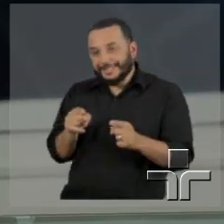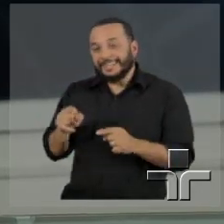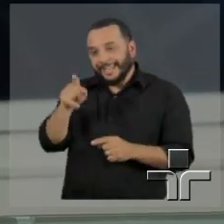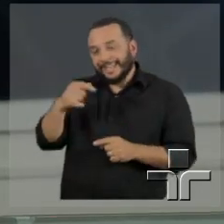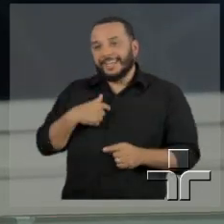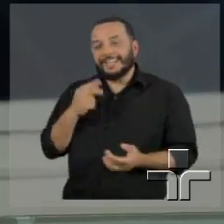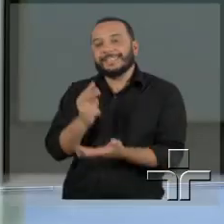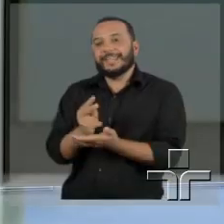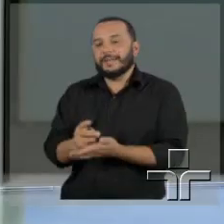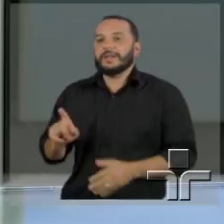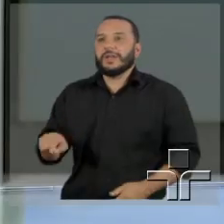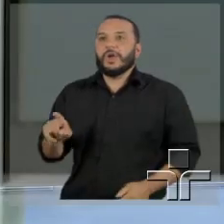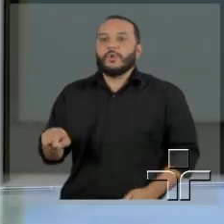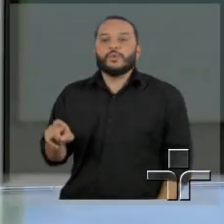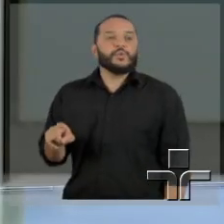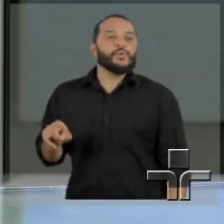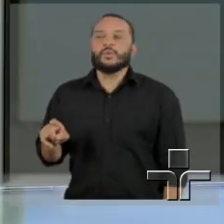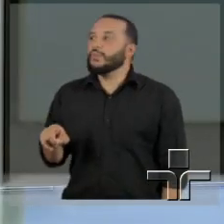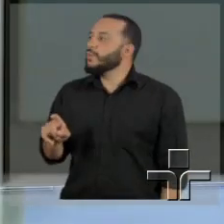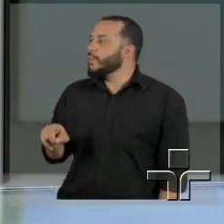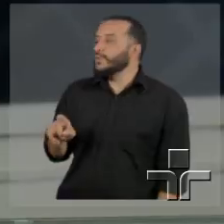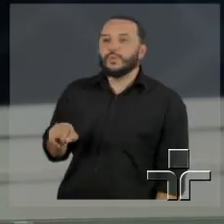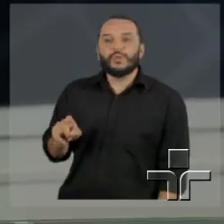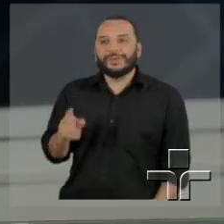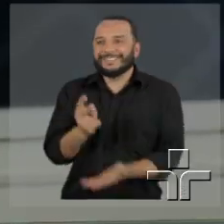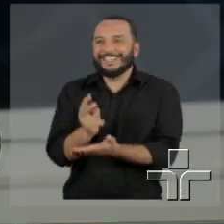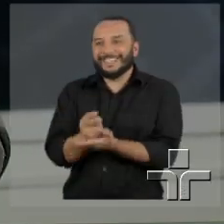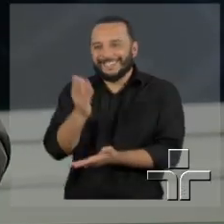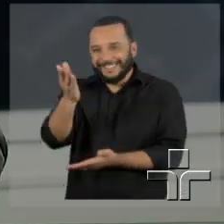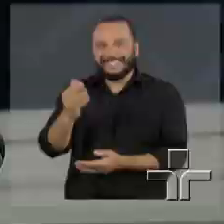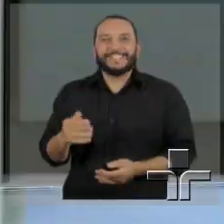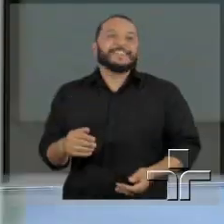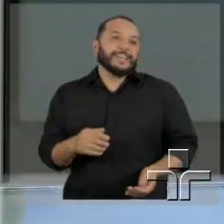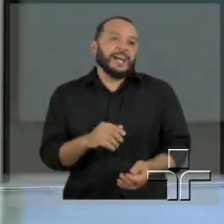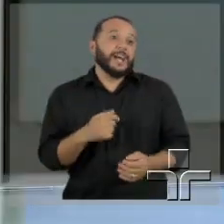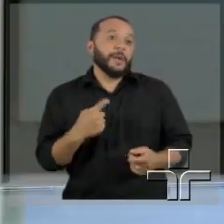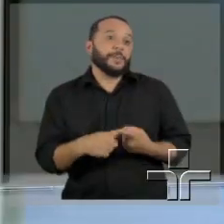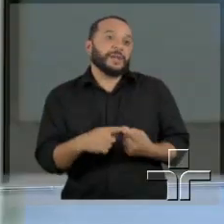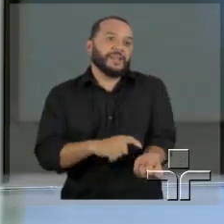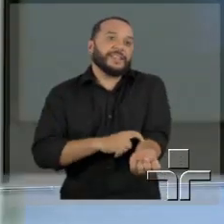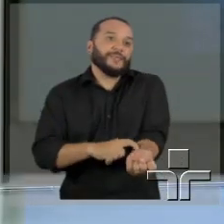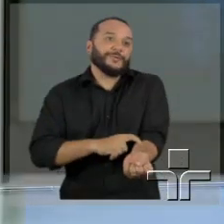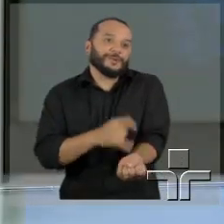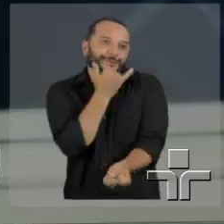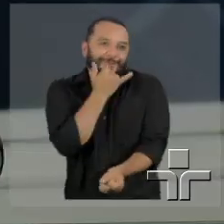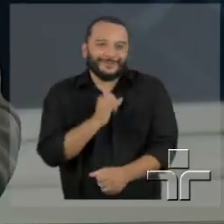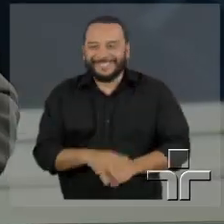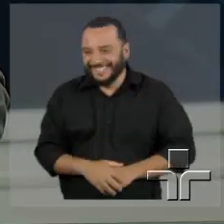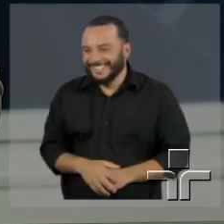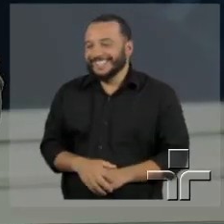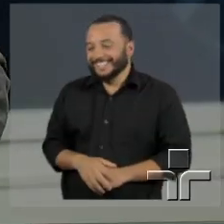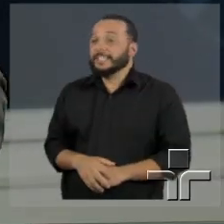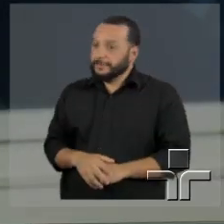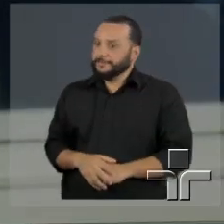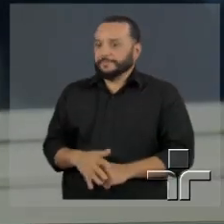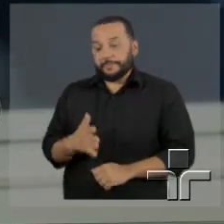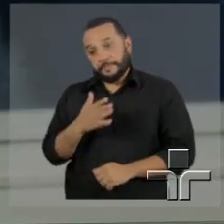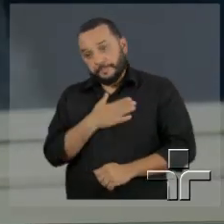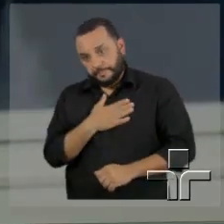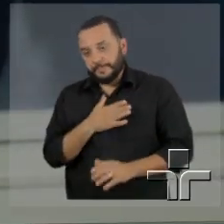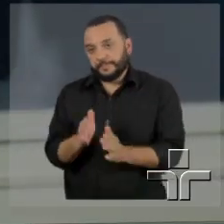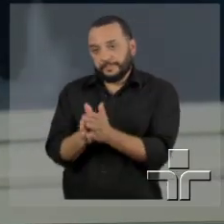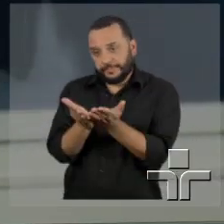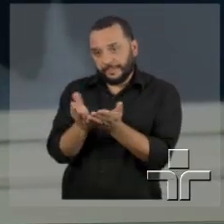dedo, vai assoviando uma sintonia tremenda. Para passar o nervosismo. Imagina. Bom, o meu livro